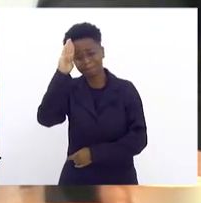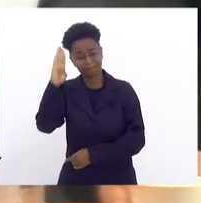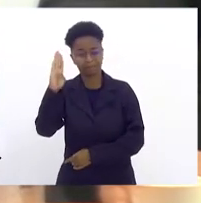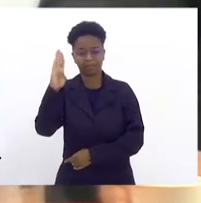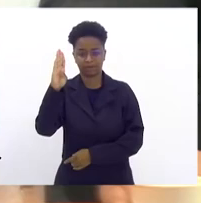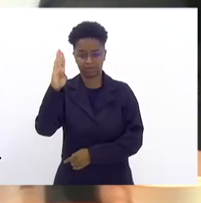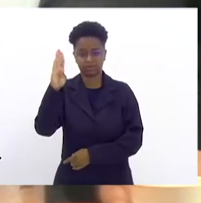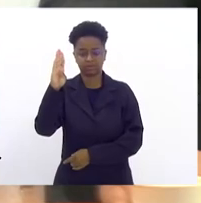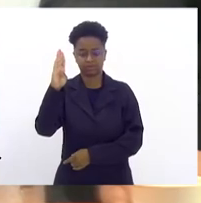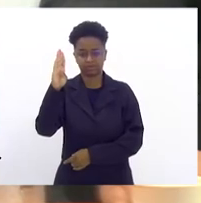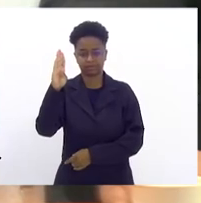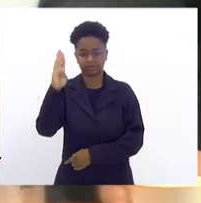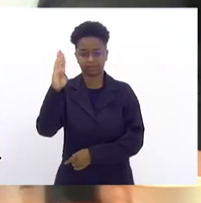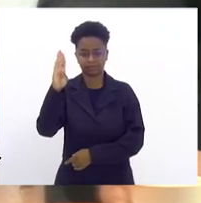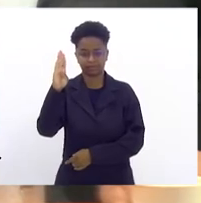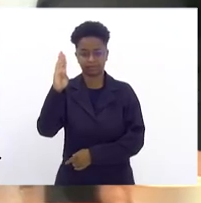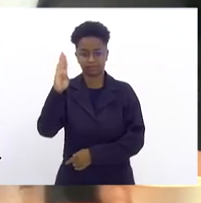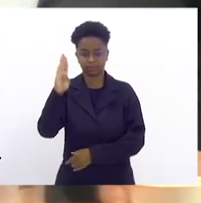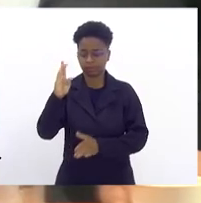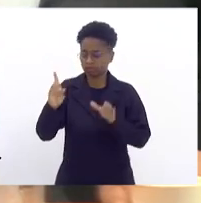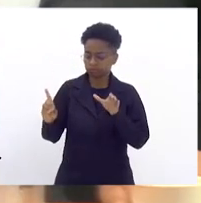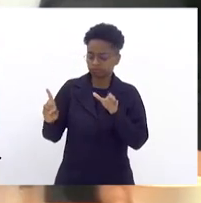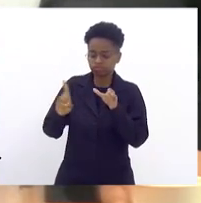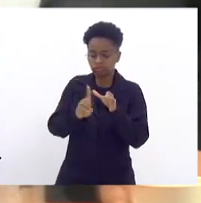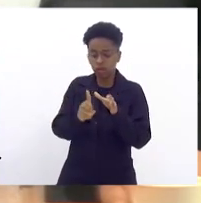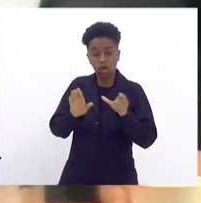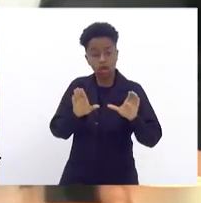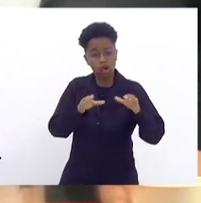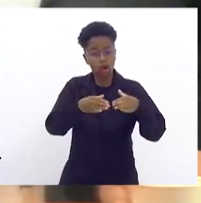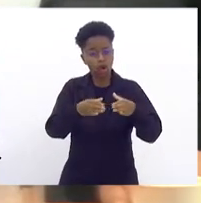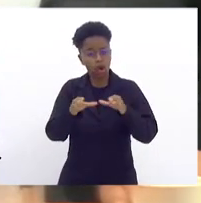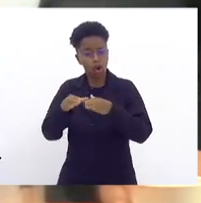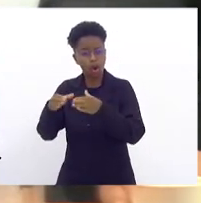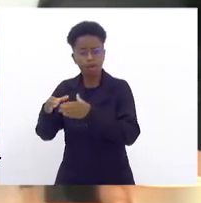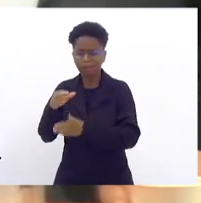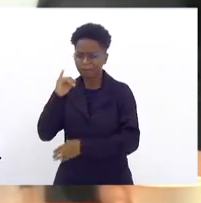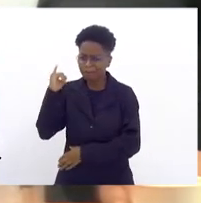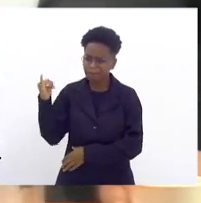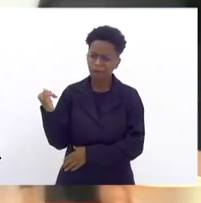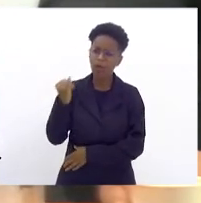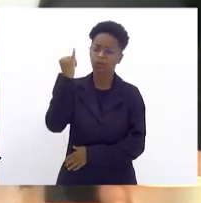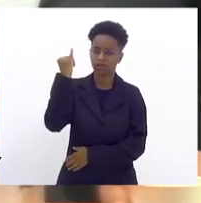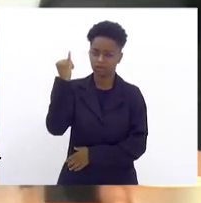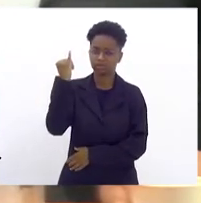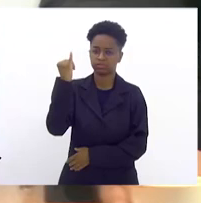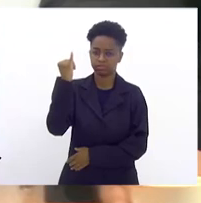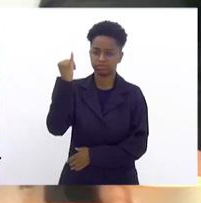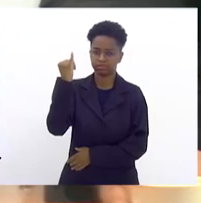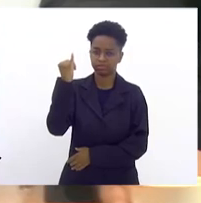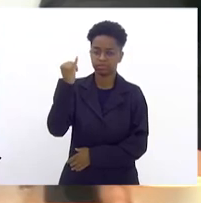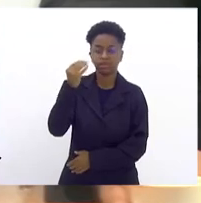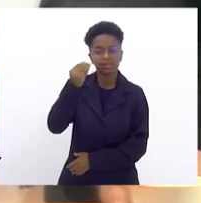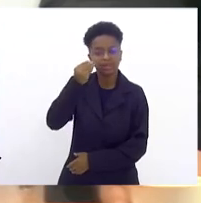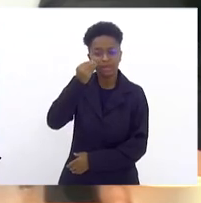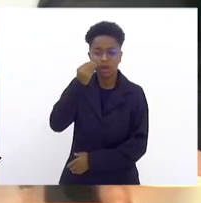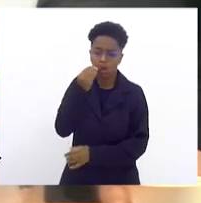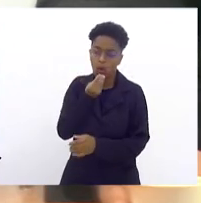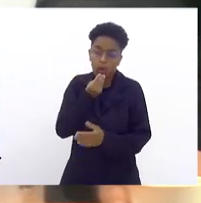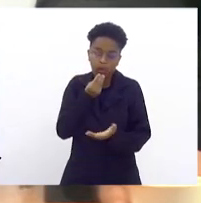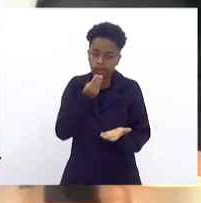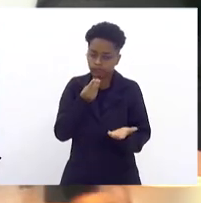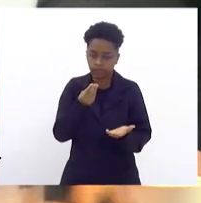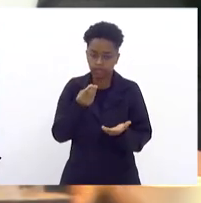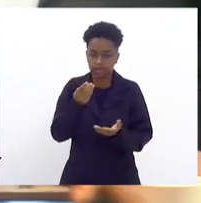não é fazer Parte dessas comissões tão importante que busca Claro